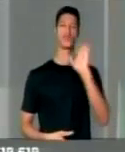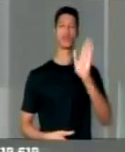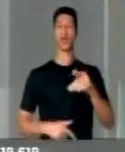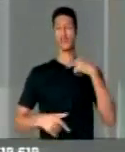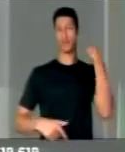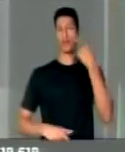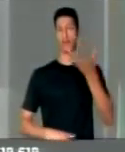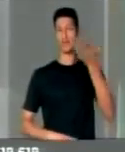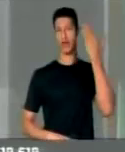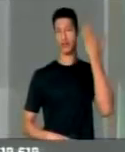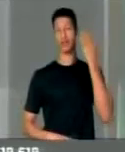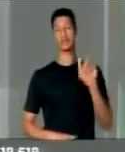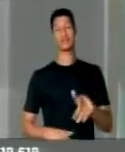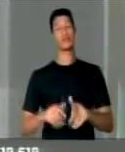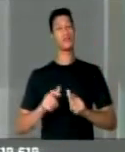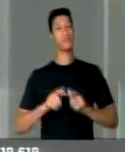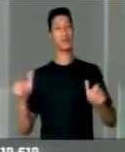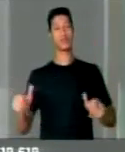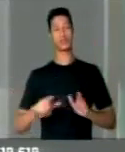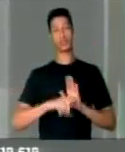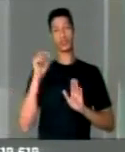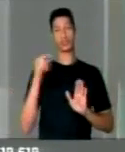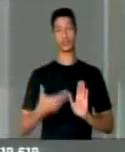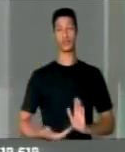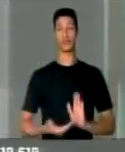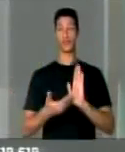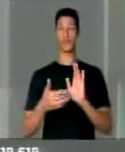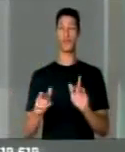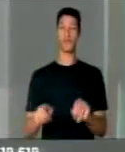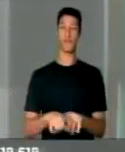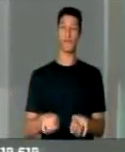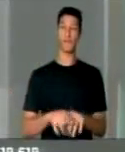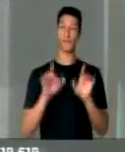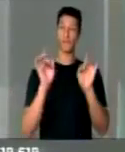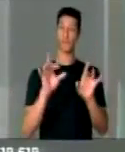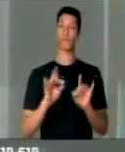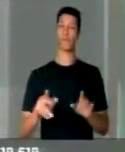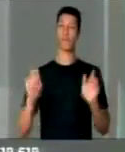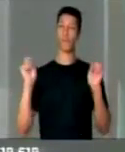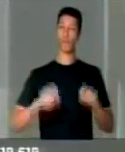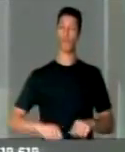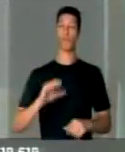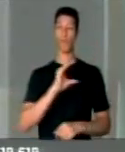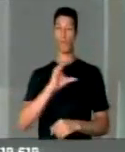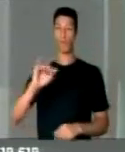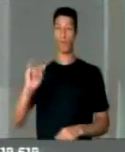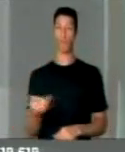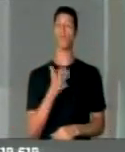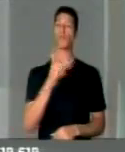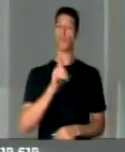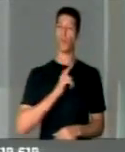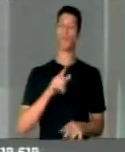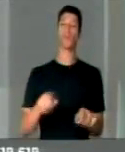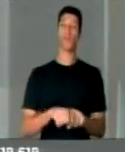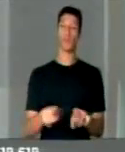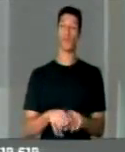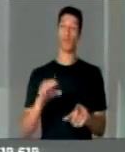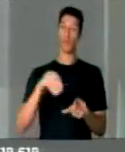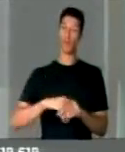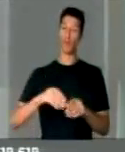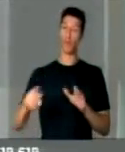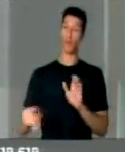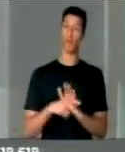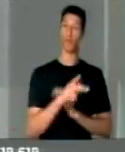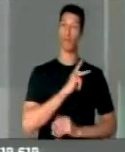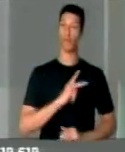foi deputado federal, é um dos mais destacados da Câmara, especialmente na Comissão de Constituição e Justiça, e já havia sido assim também à frente